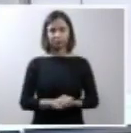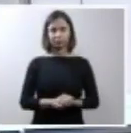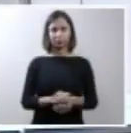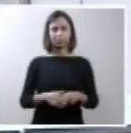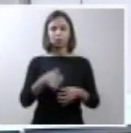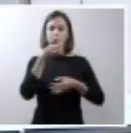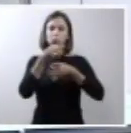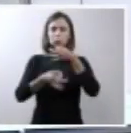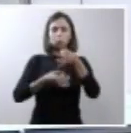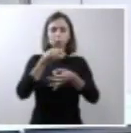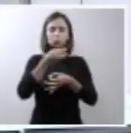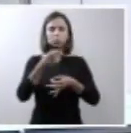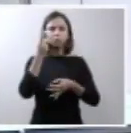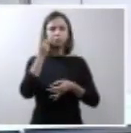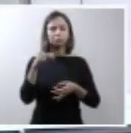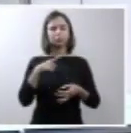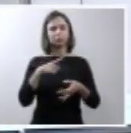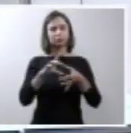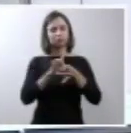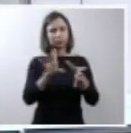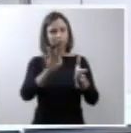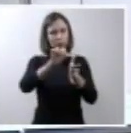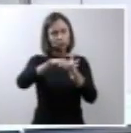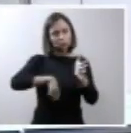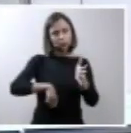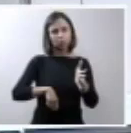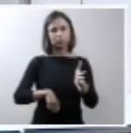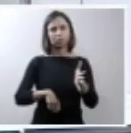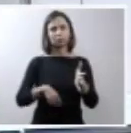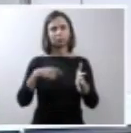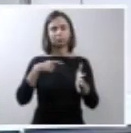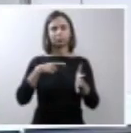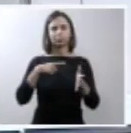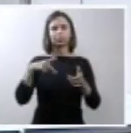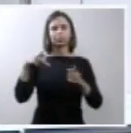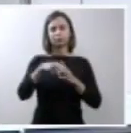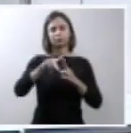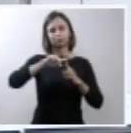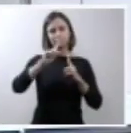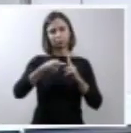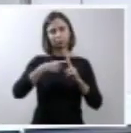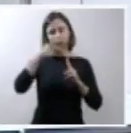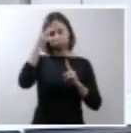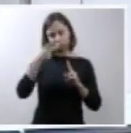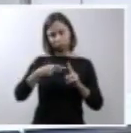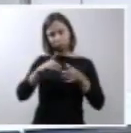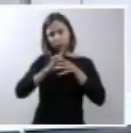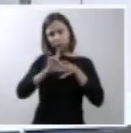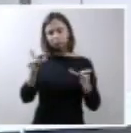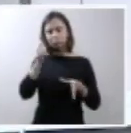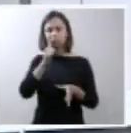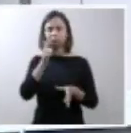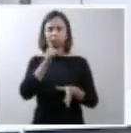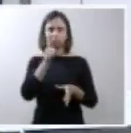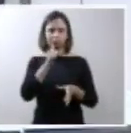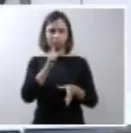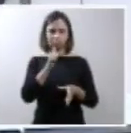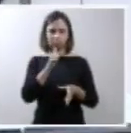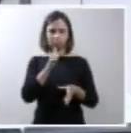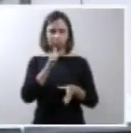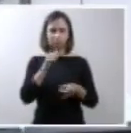alguns argumentos no sentido de que seja autorizada a interrupção voluntária da